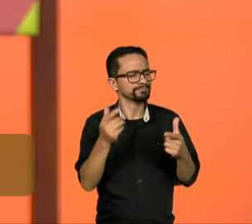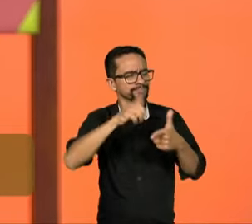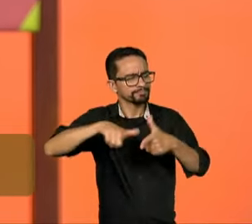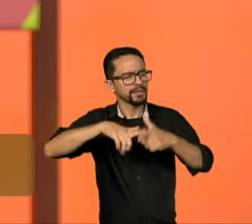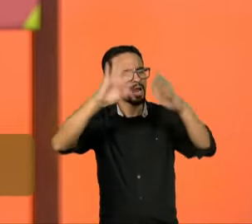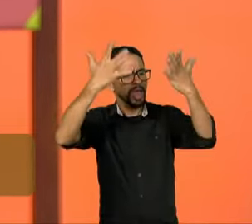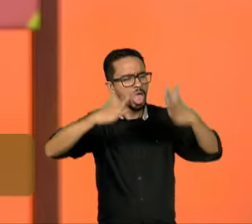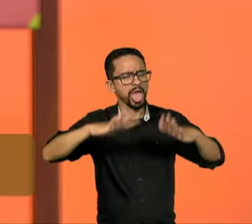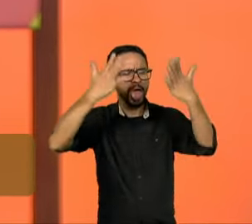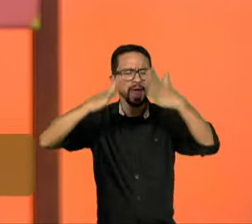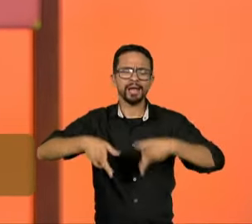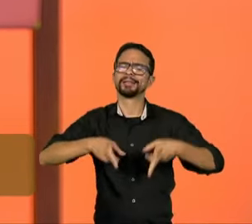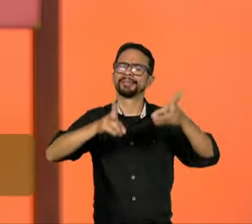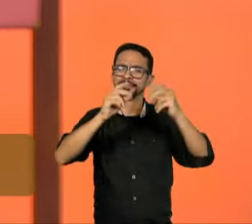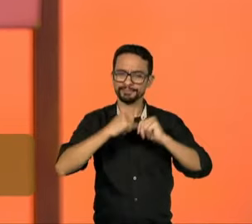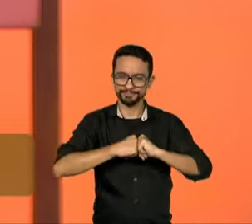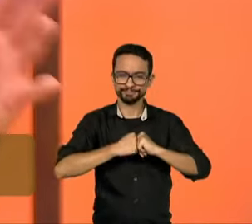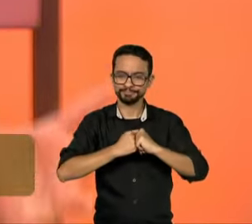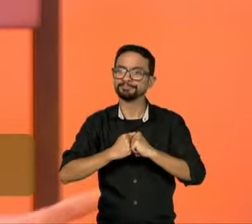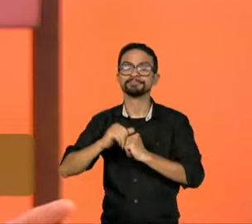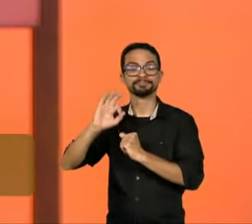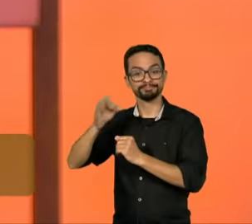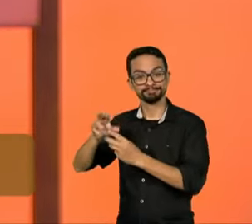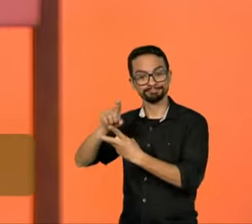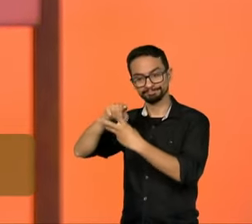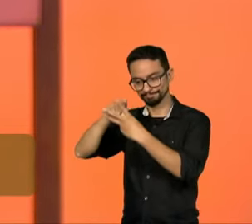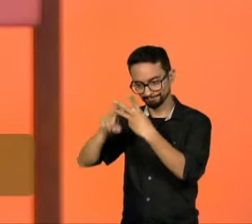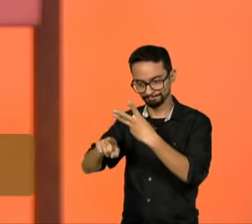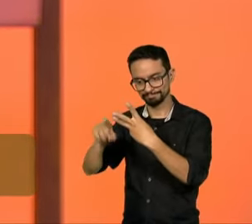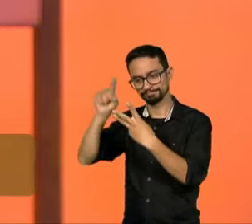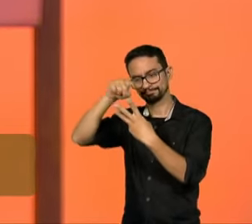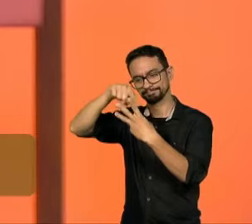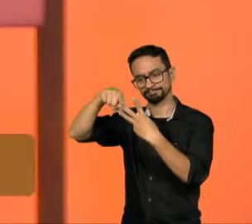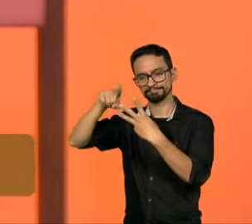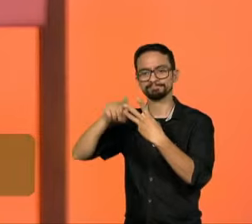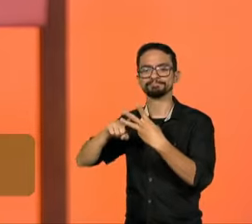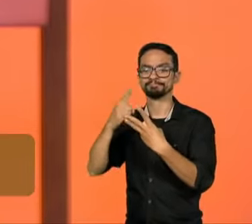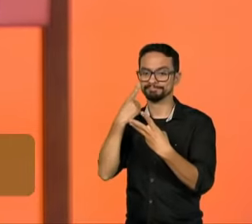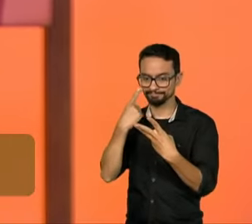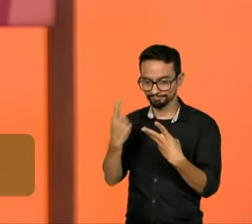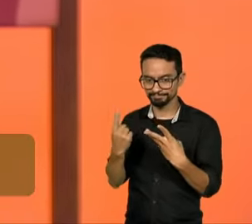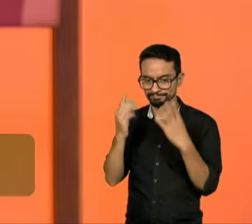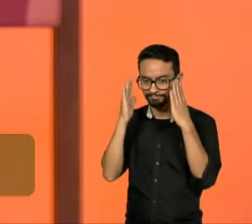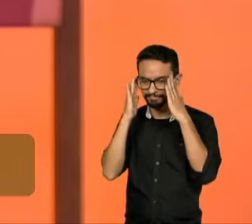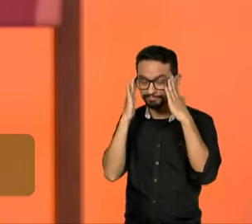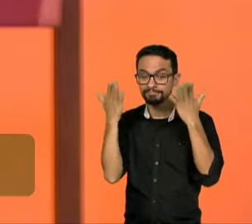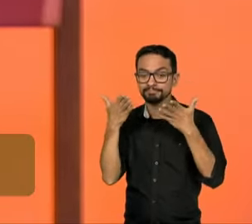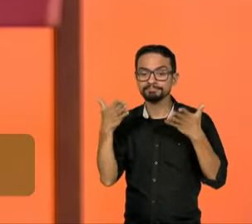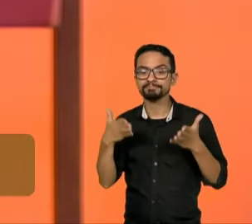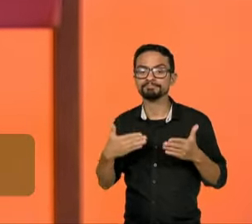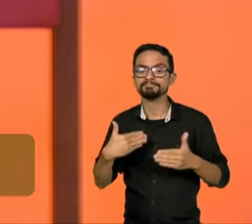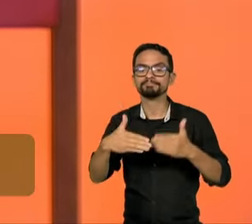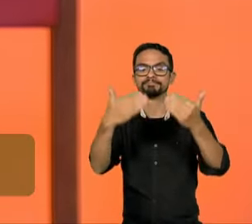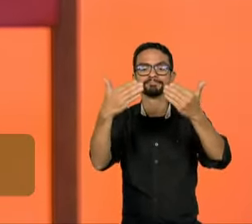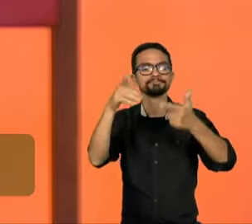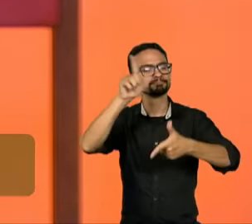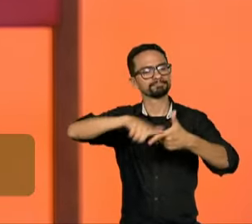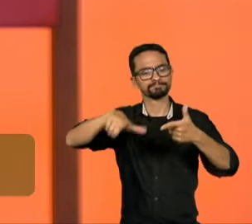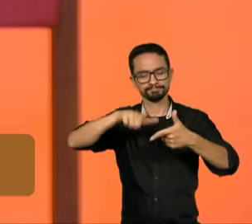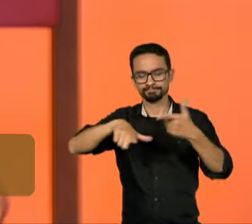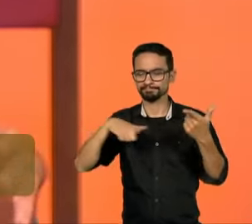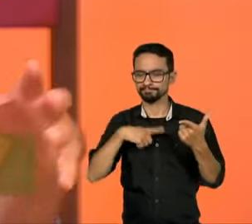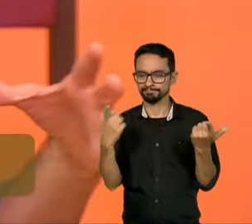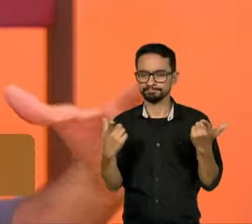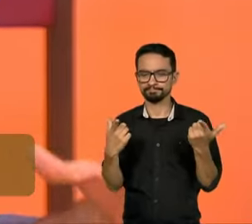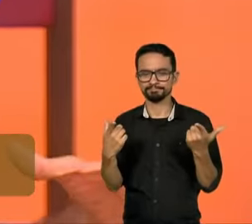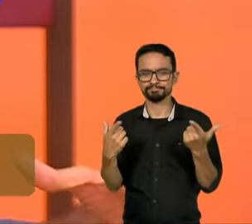Você tem três, e aí serve o Brasil todo, tá? De agora em diante, a gente vai conviver com os extremos climáticos. E aí eu estou falando